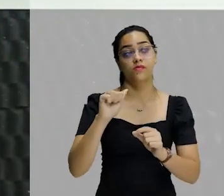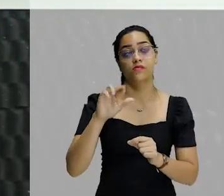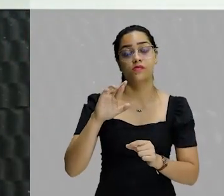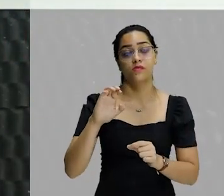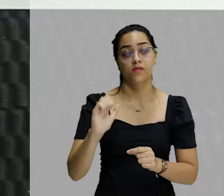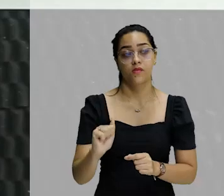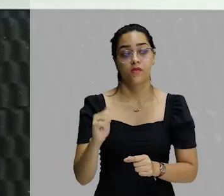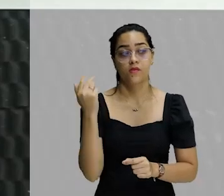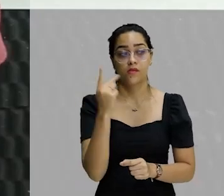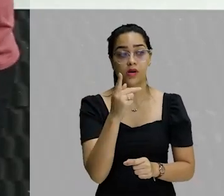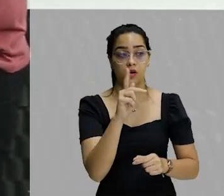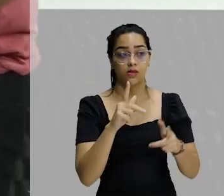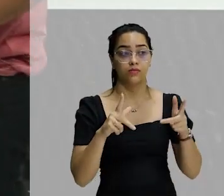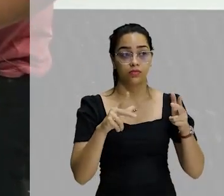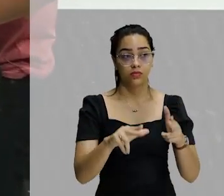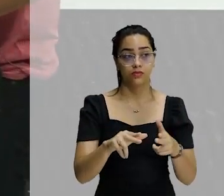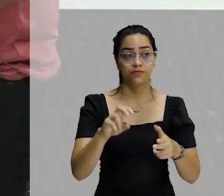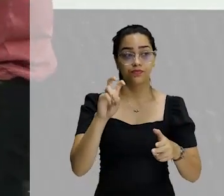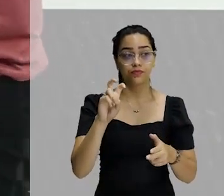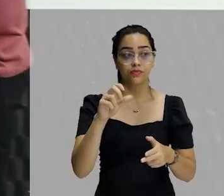sua superfície é igual a